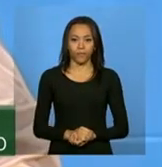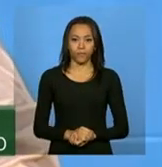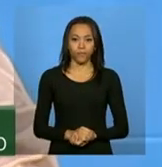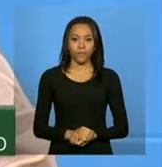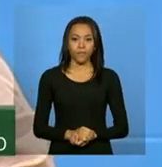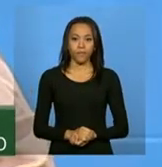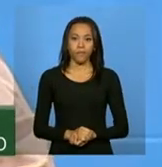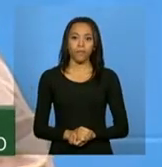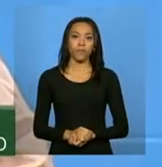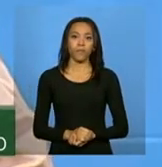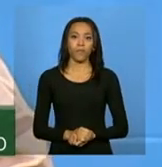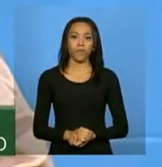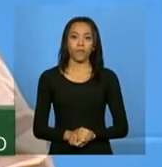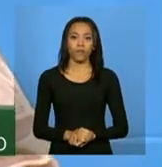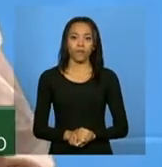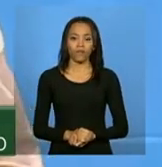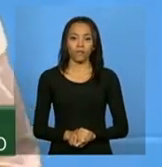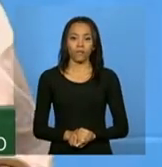E,